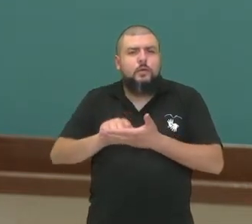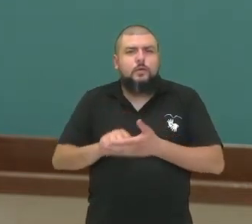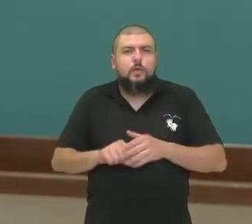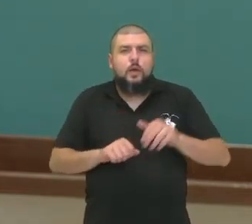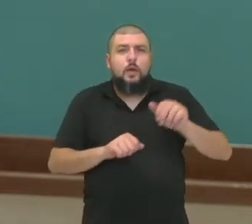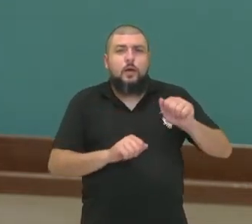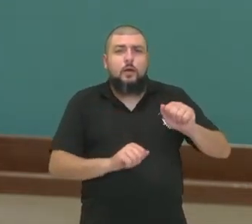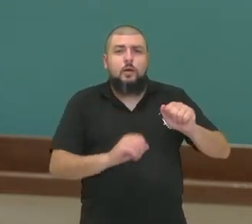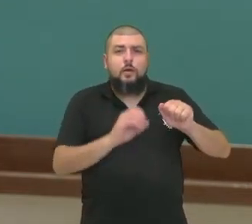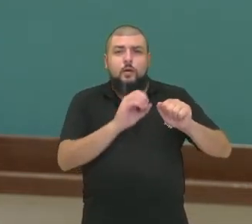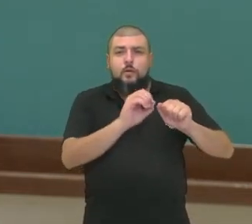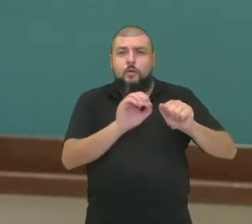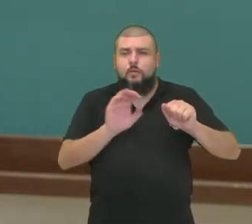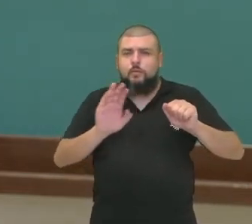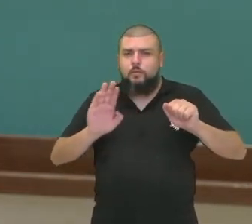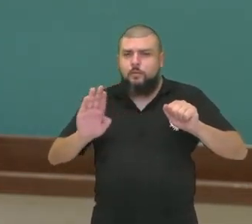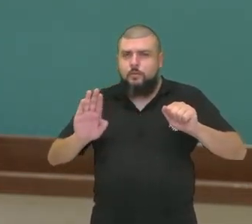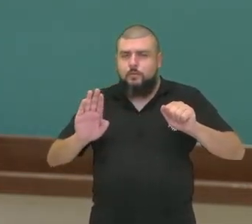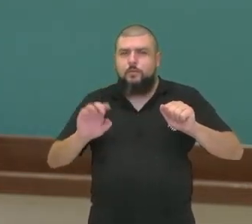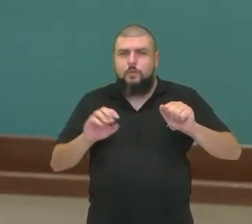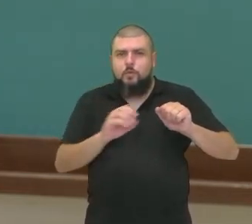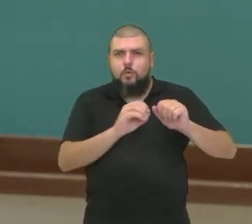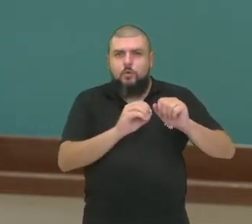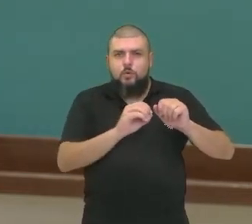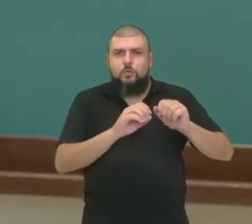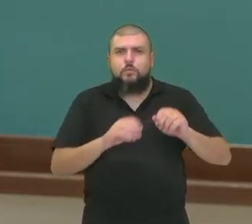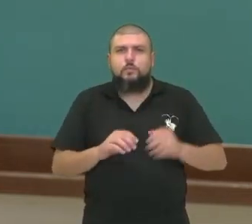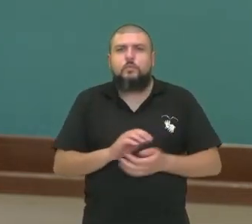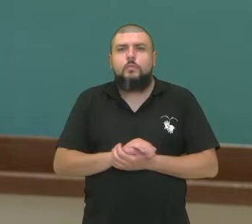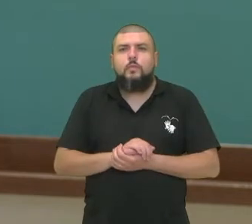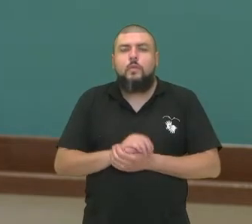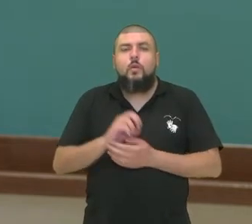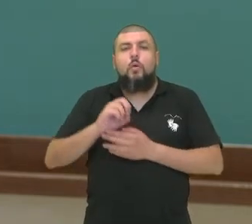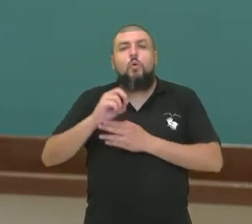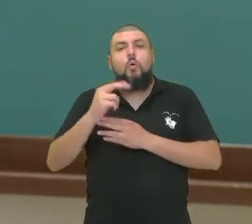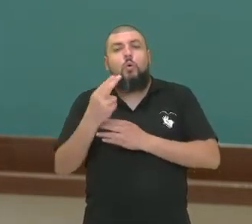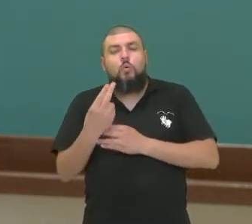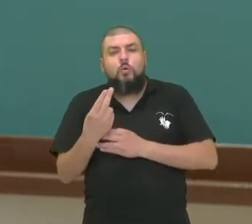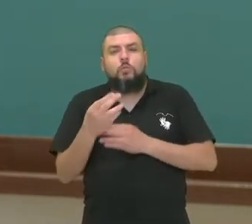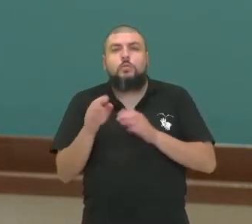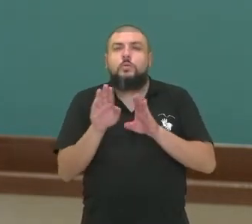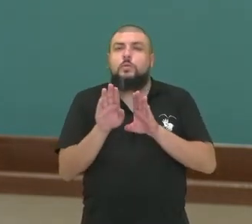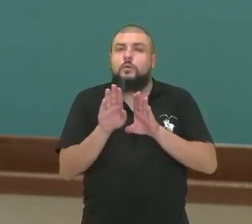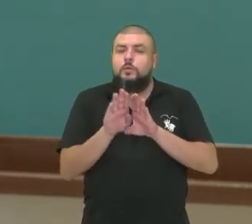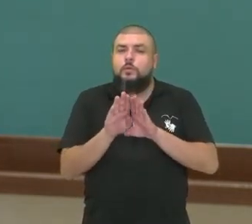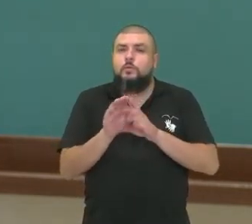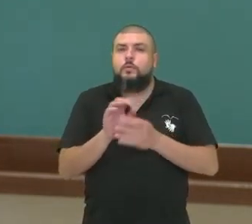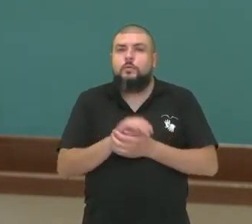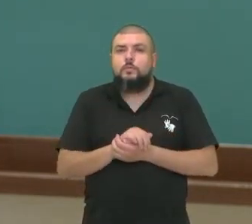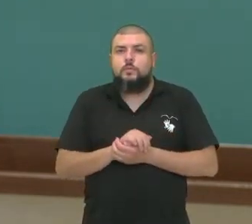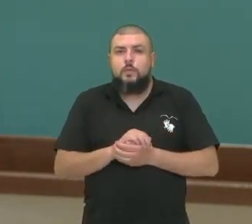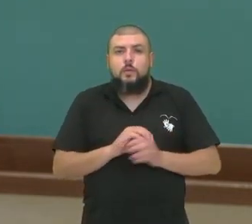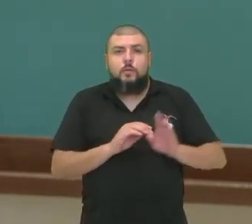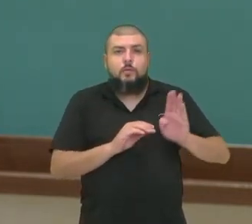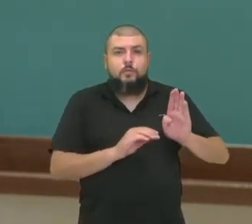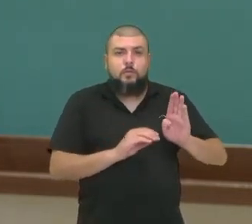ou seja, a gente tem o ângulo AOB, ou também pode ser indicada como ângulo